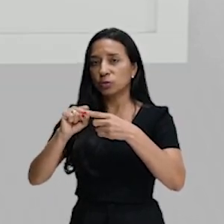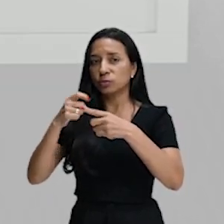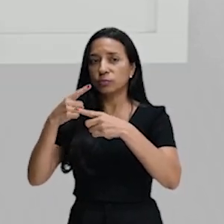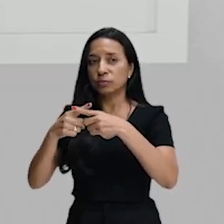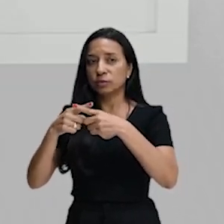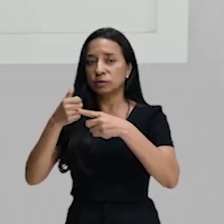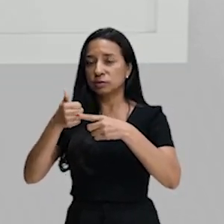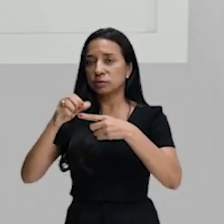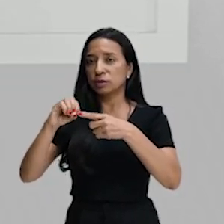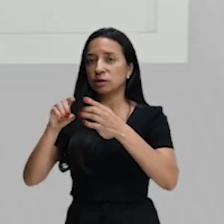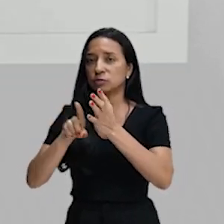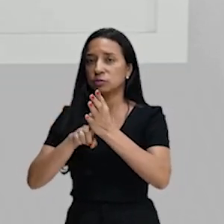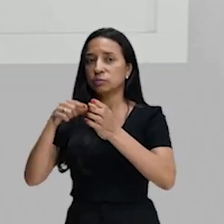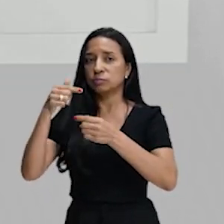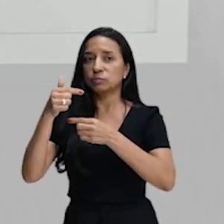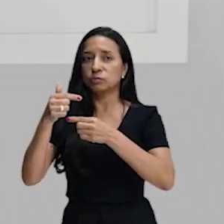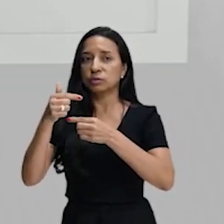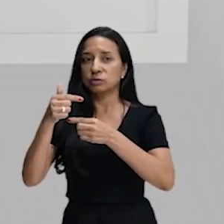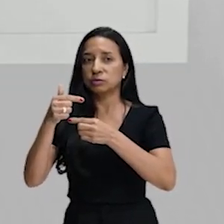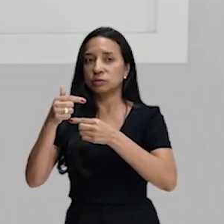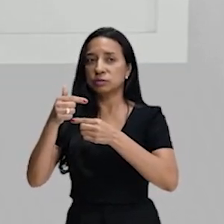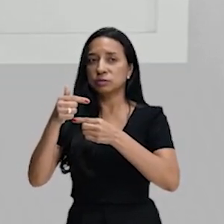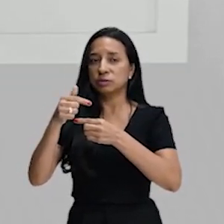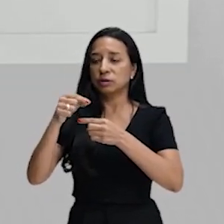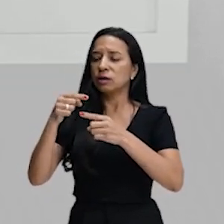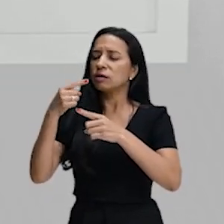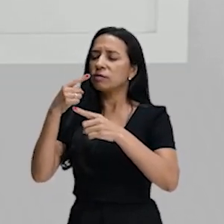baixo, sobre